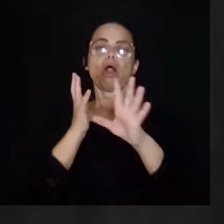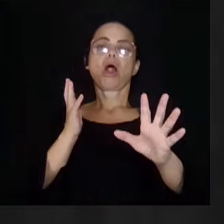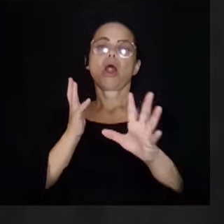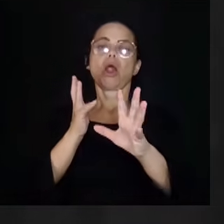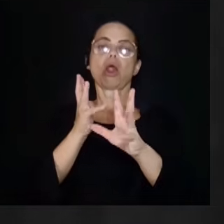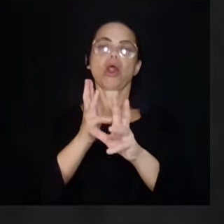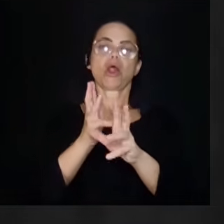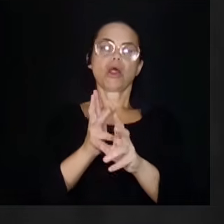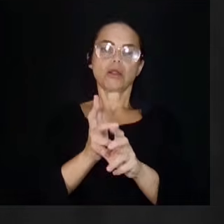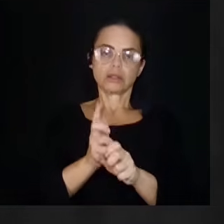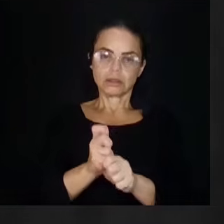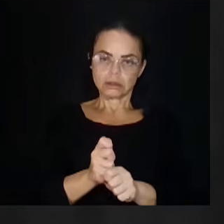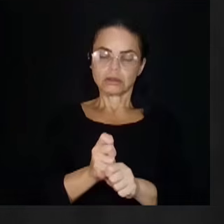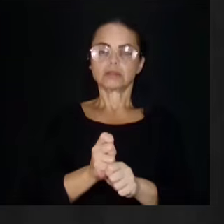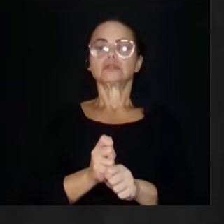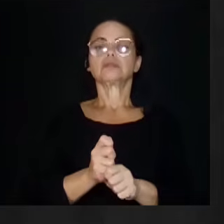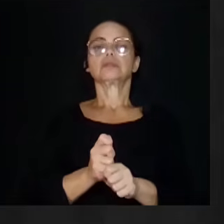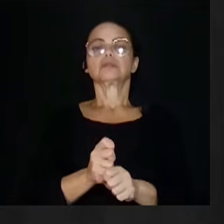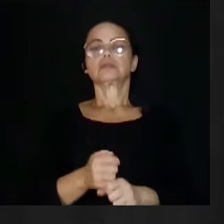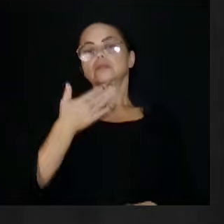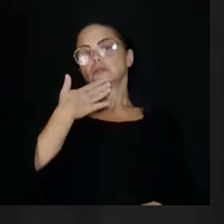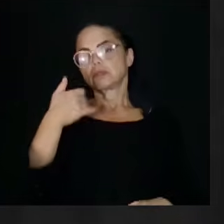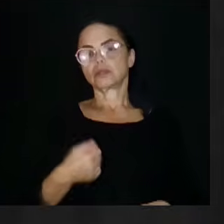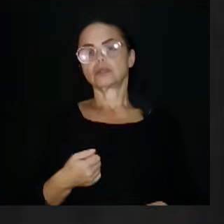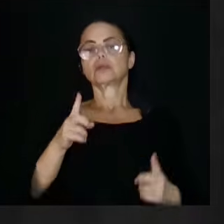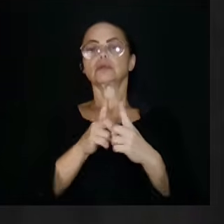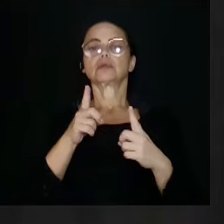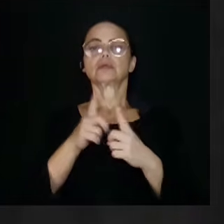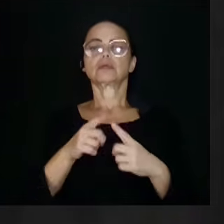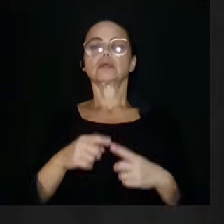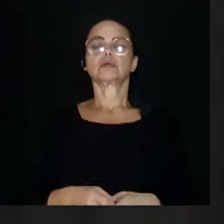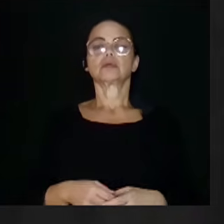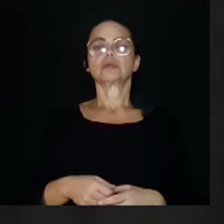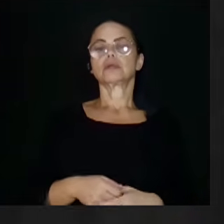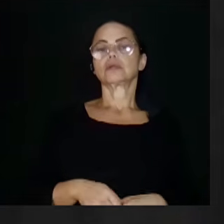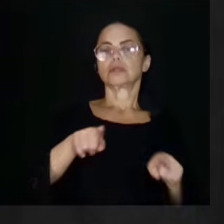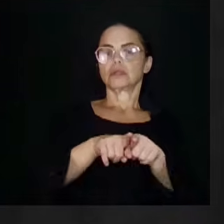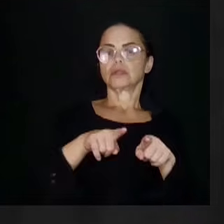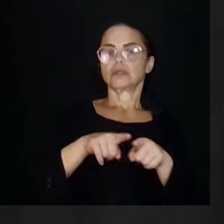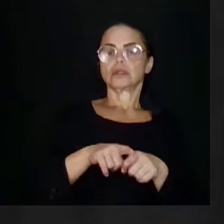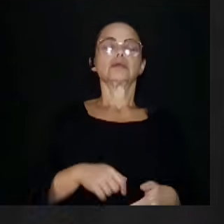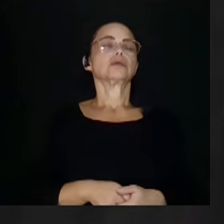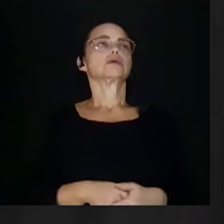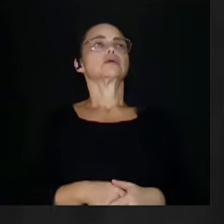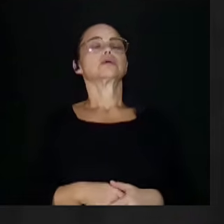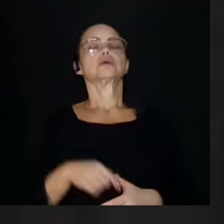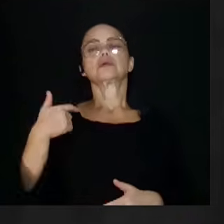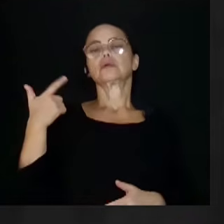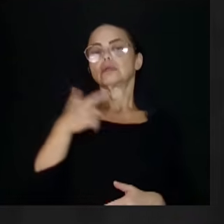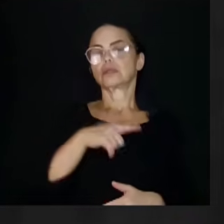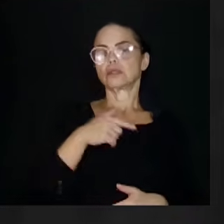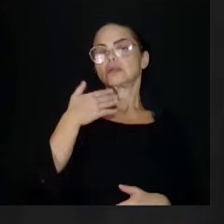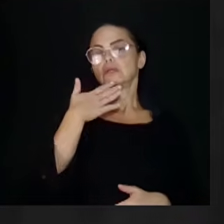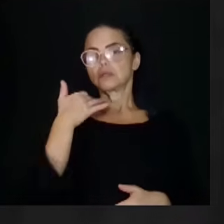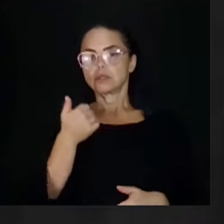conseguiu dar uma melhora no atendimento e qualificar também. Porque com isso você consegue, tendo menos pessoas aguardando para ser atendido, você